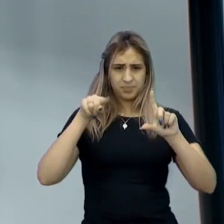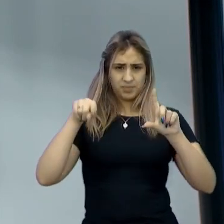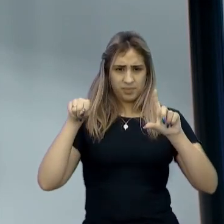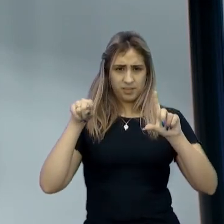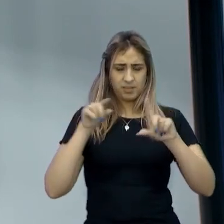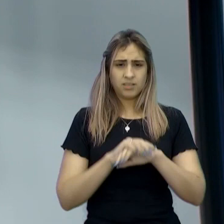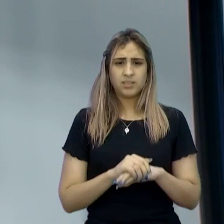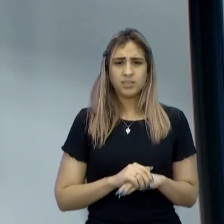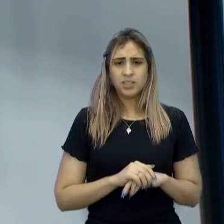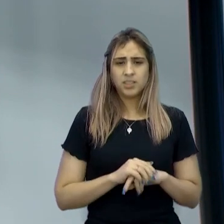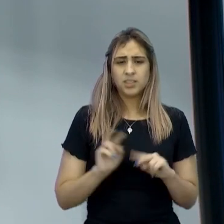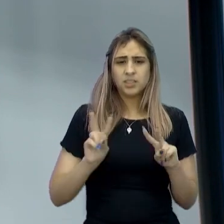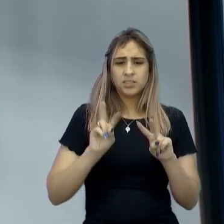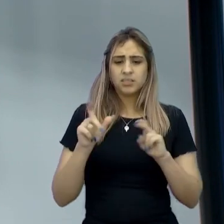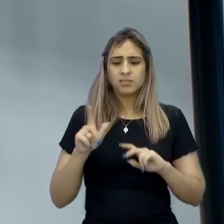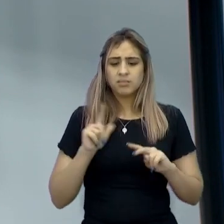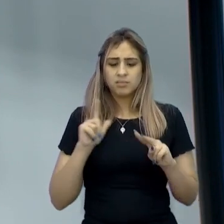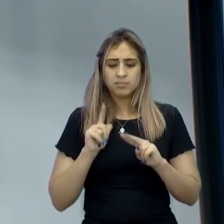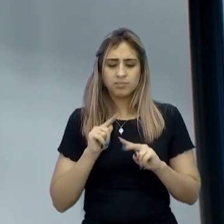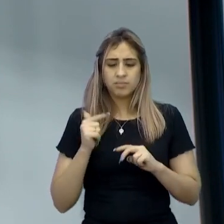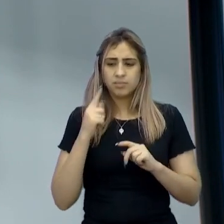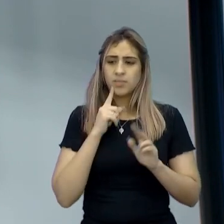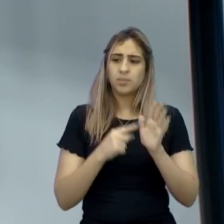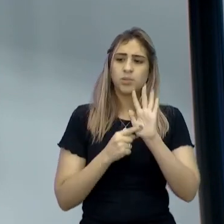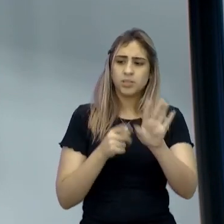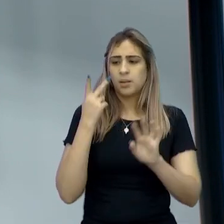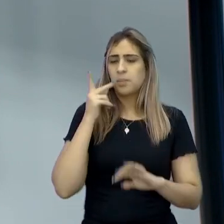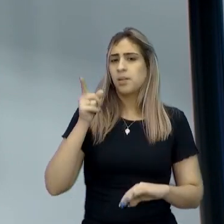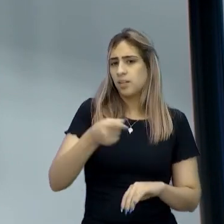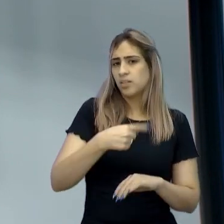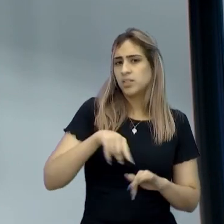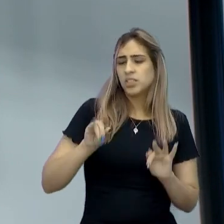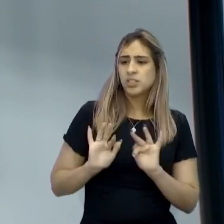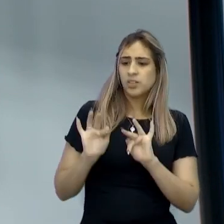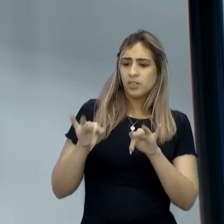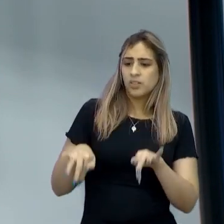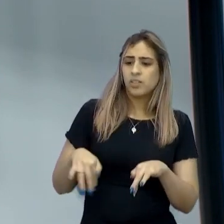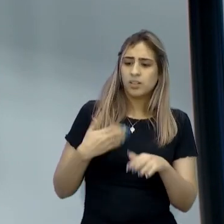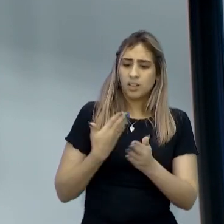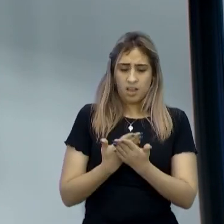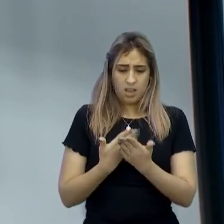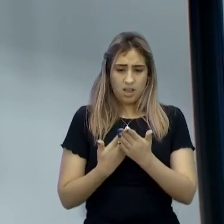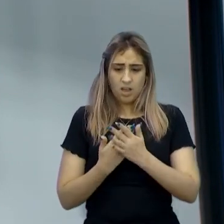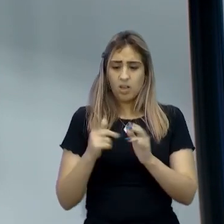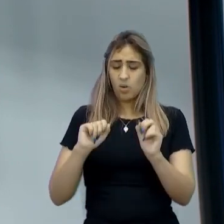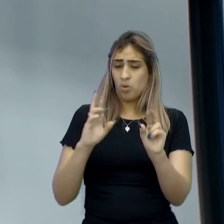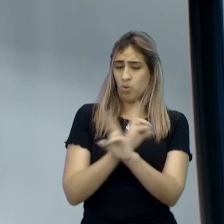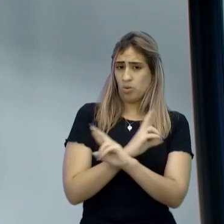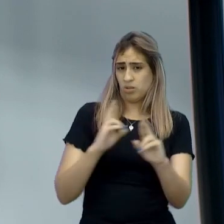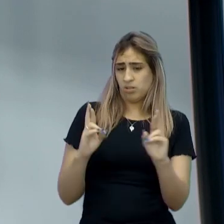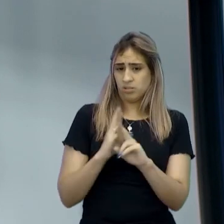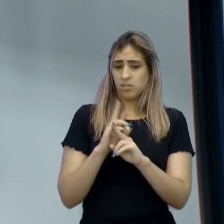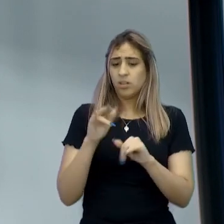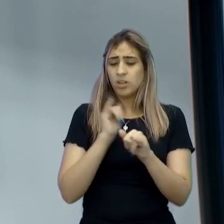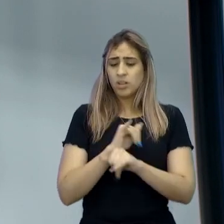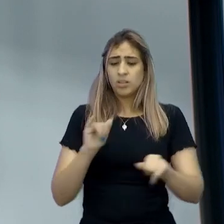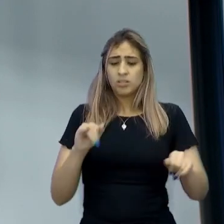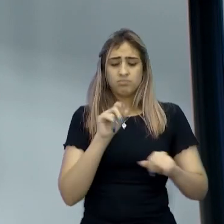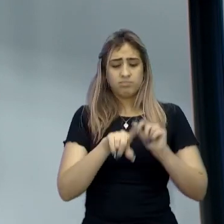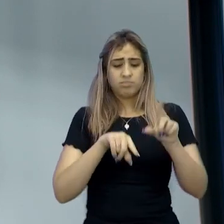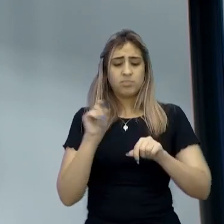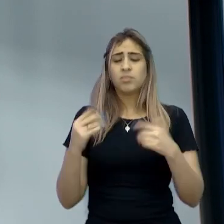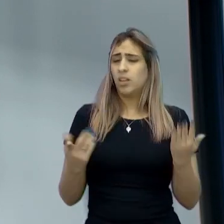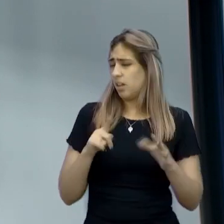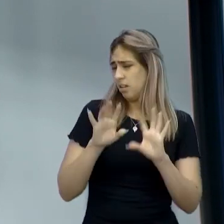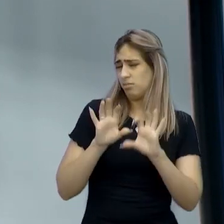né? A gente vai, inclusive tem pictogramas aí para mostrar para vocês no final da aula, né? Em relação à notícia escolhida. Então